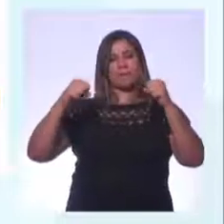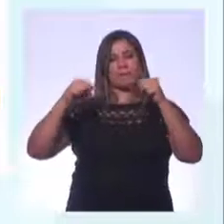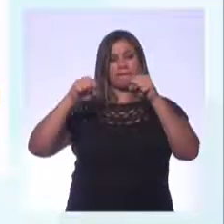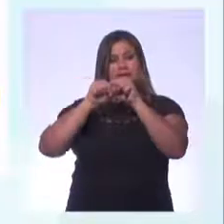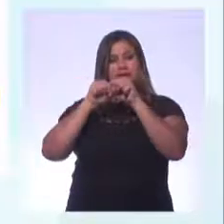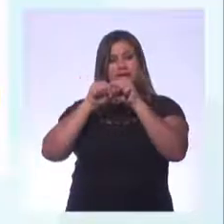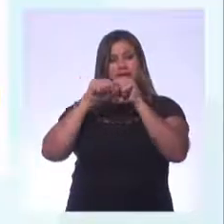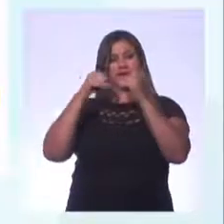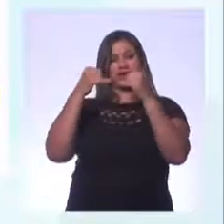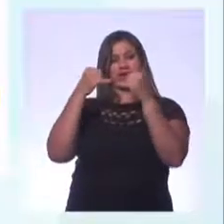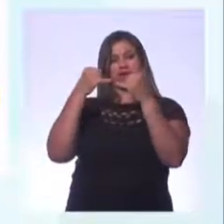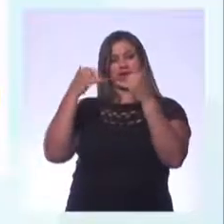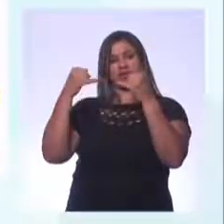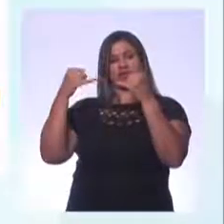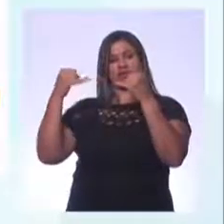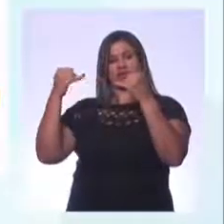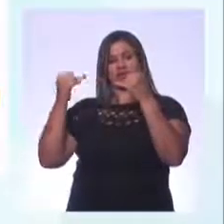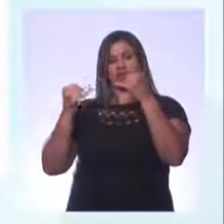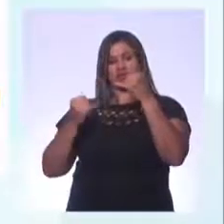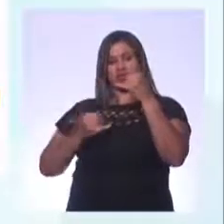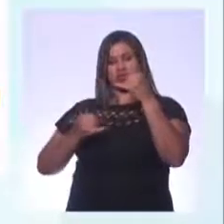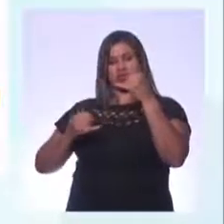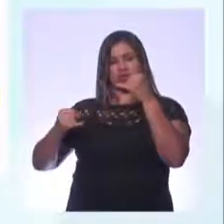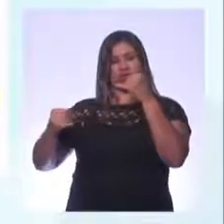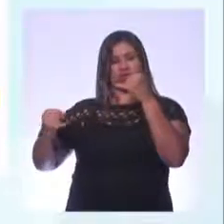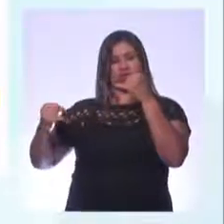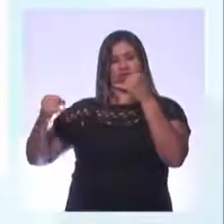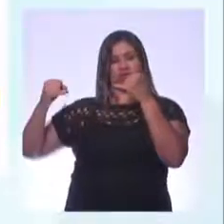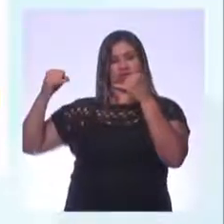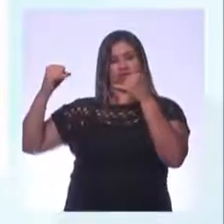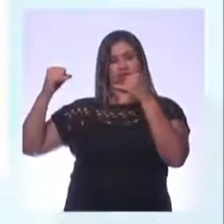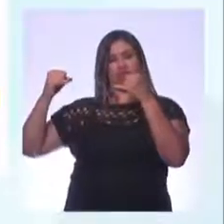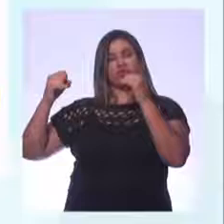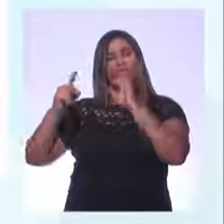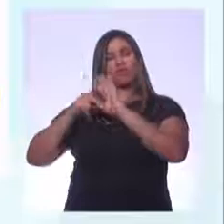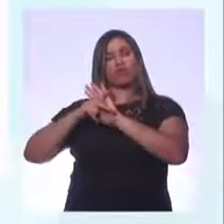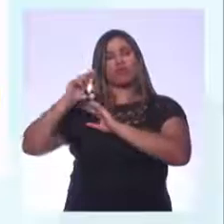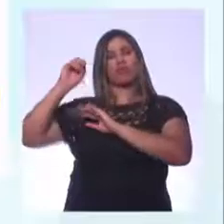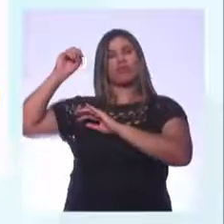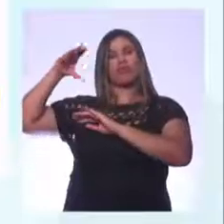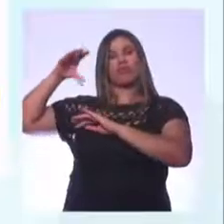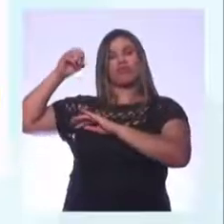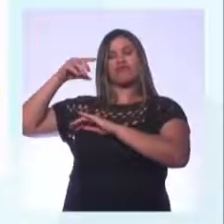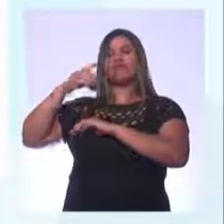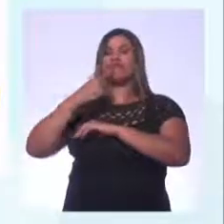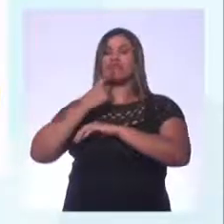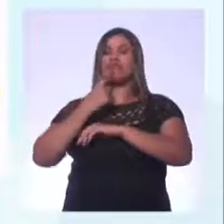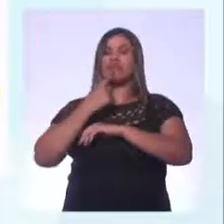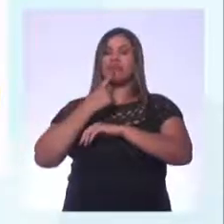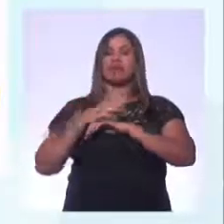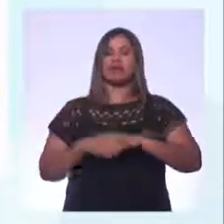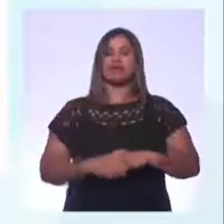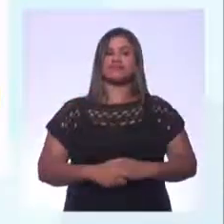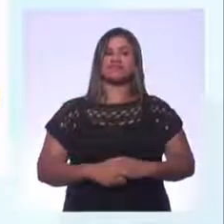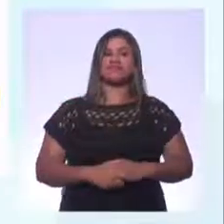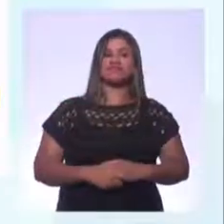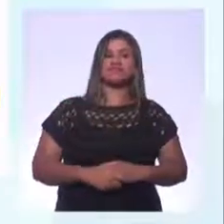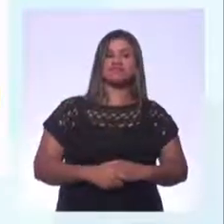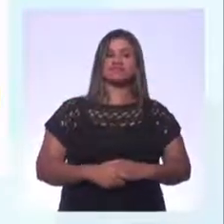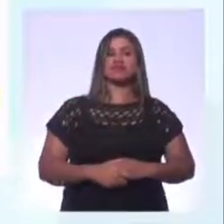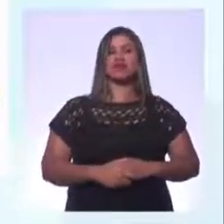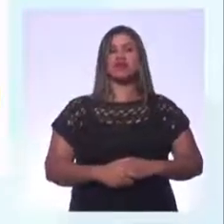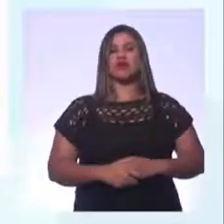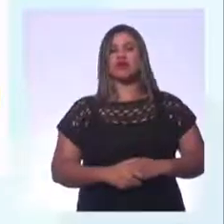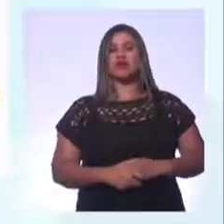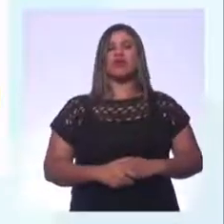está ligado à haste negativa do LED. O LED que está representado do lado direito, se